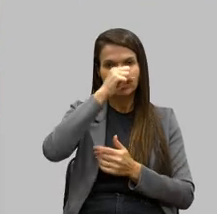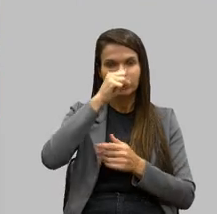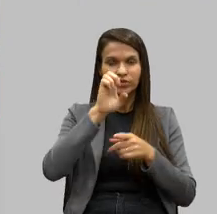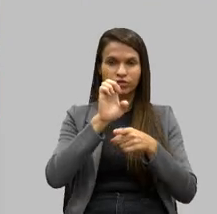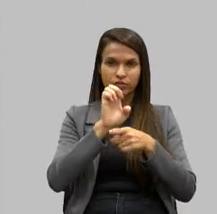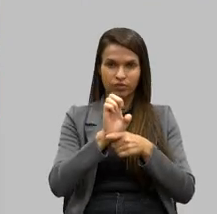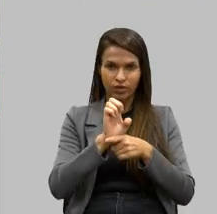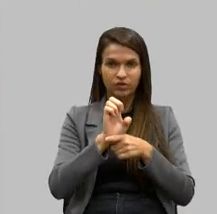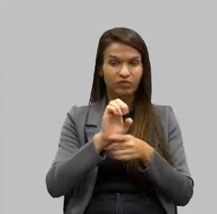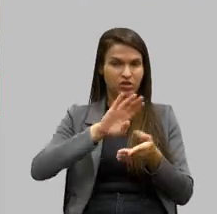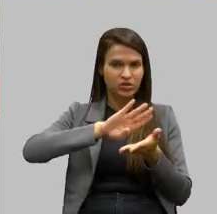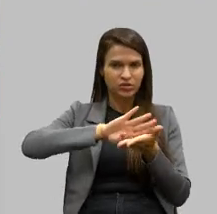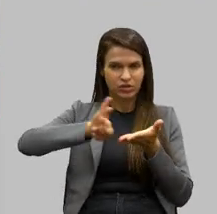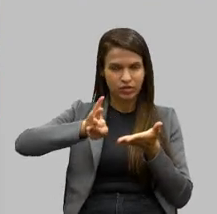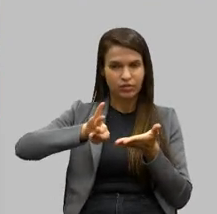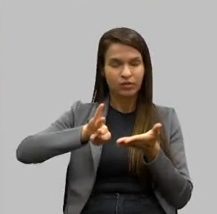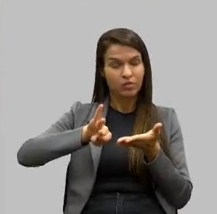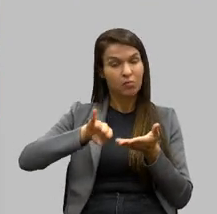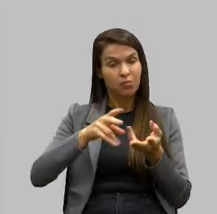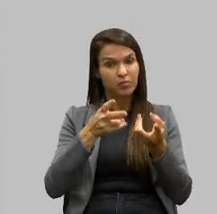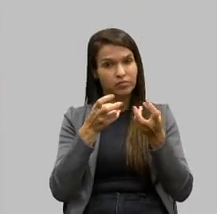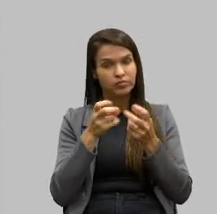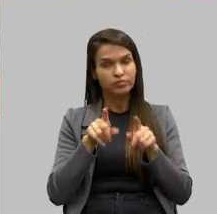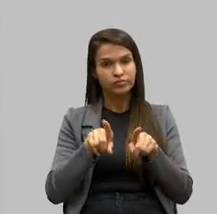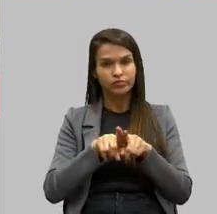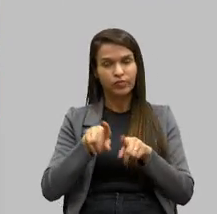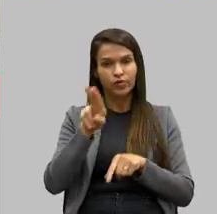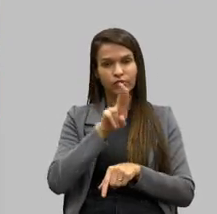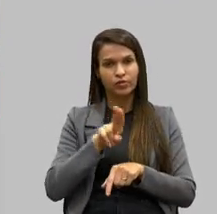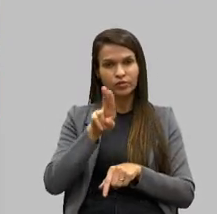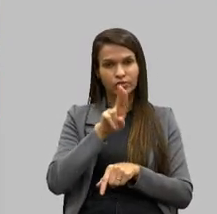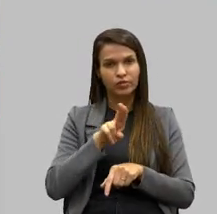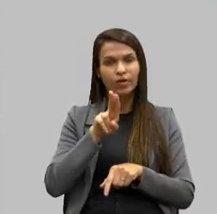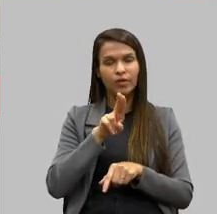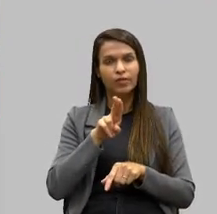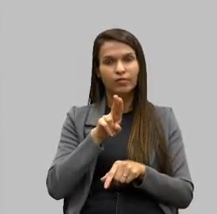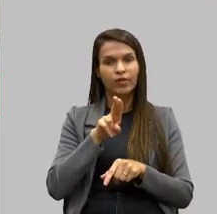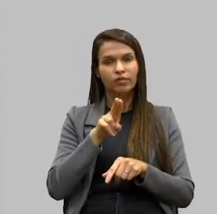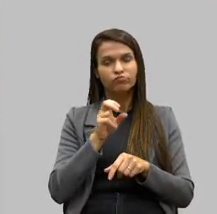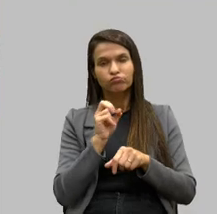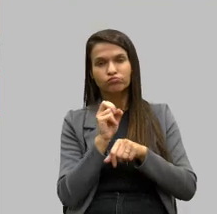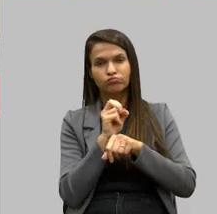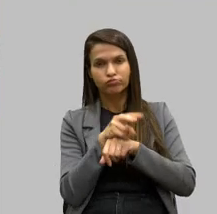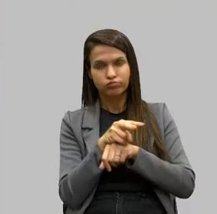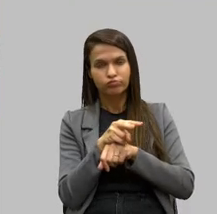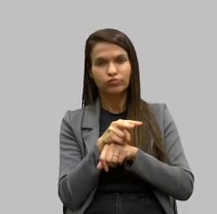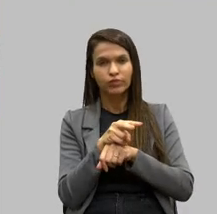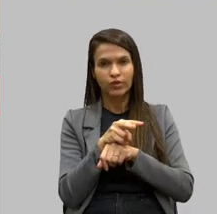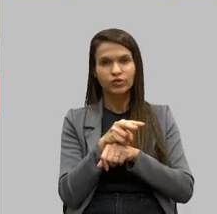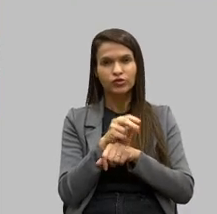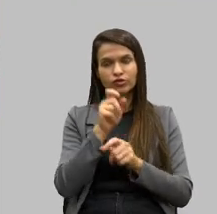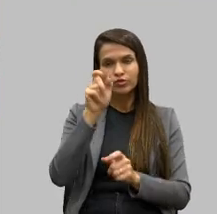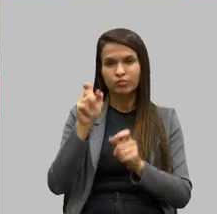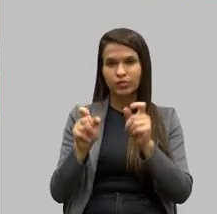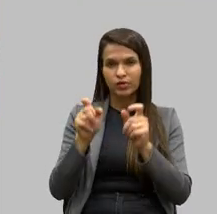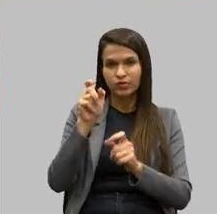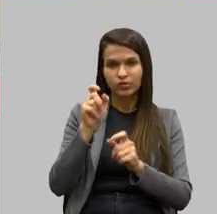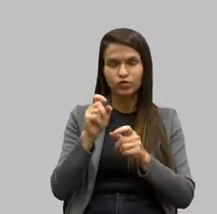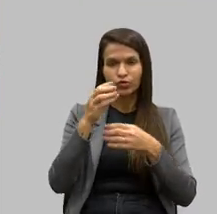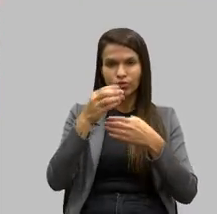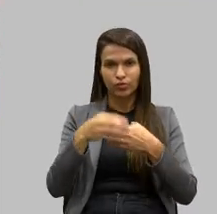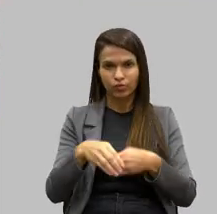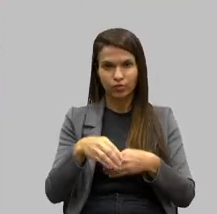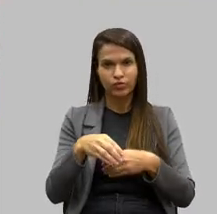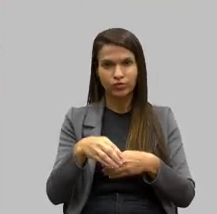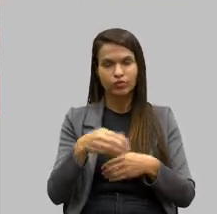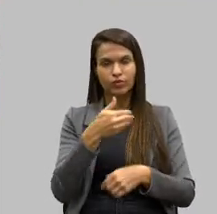serem extintos, considerando a possibilidade de utilizá-los para suprir eventual insuficiência de pessoal por meio de concurso público.